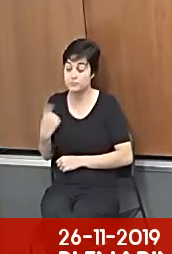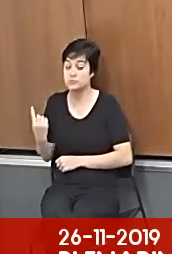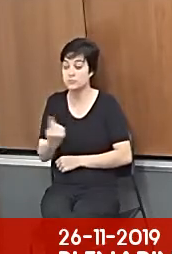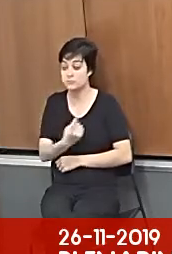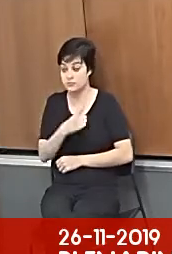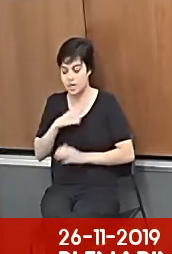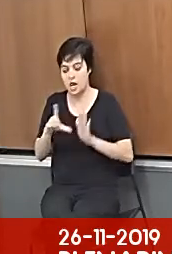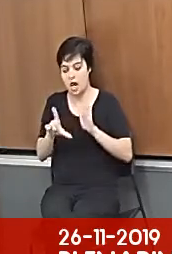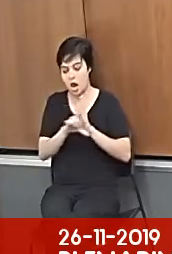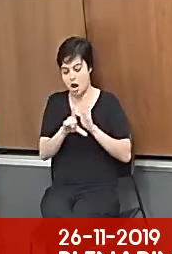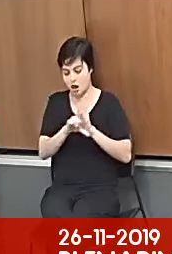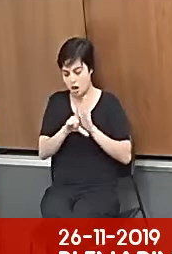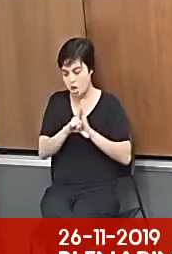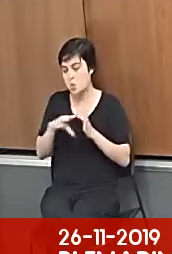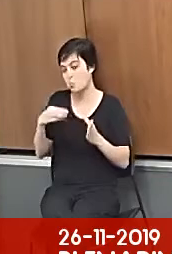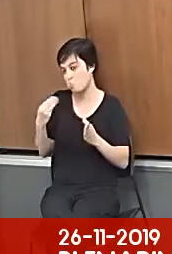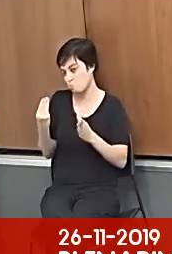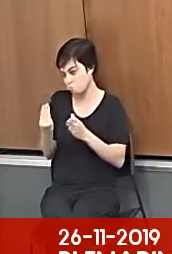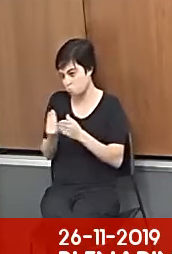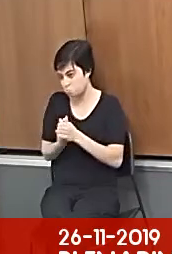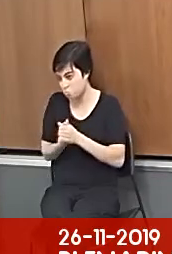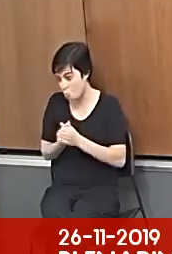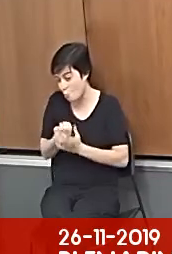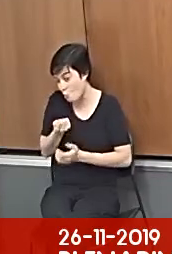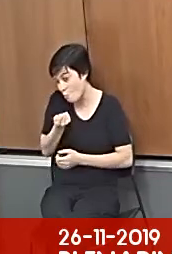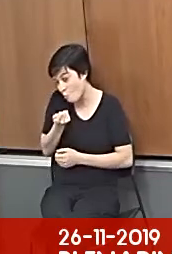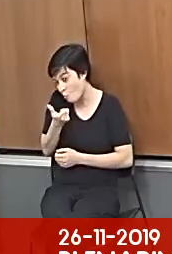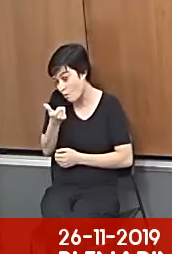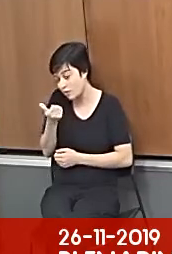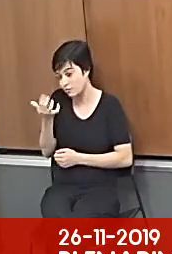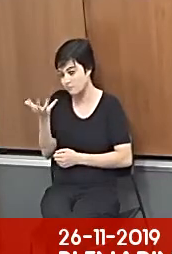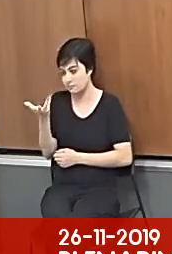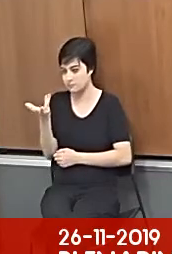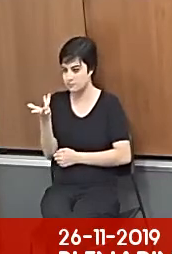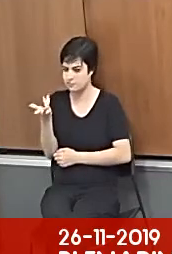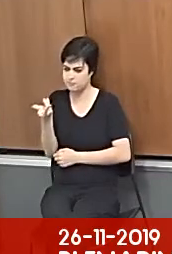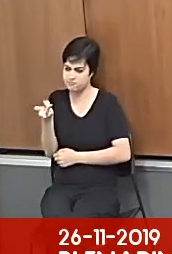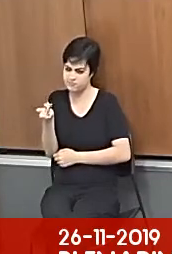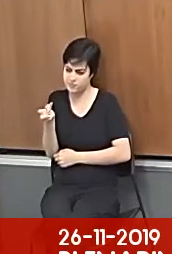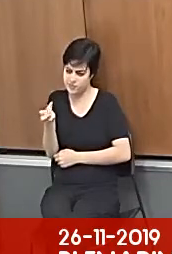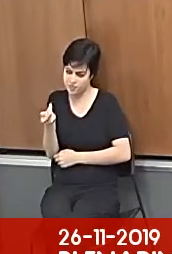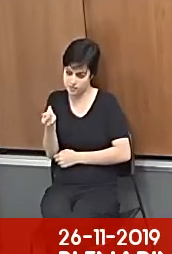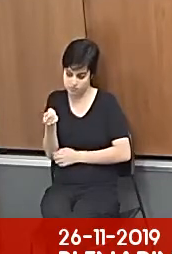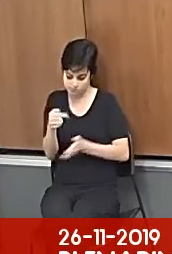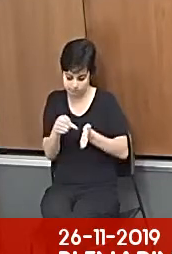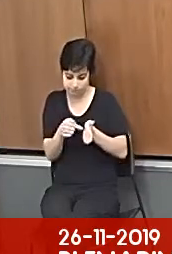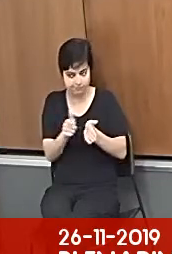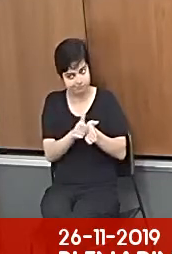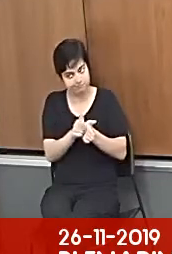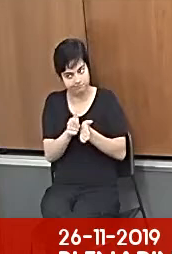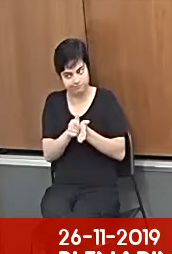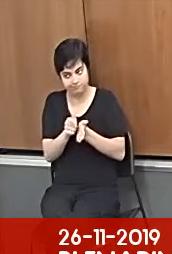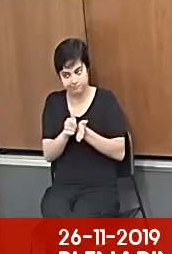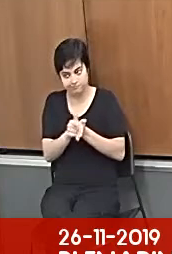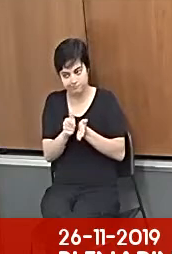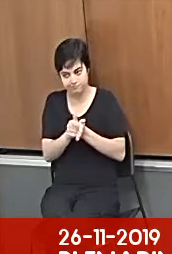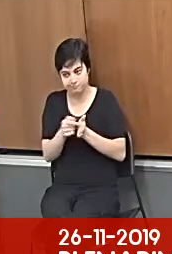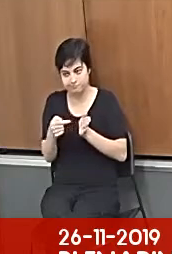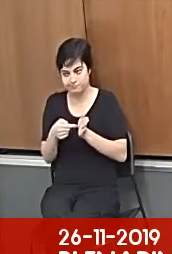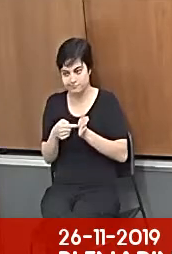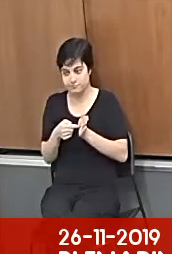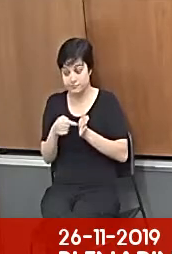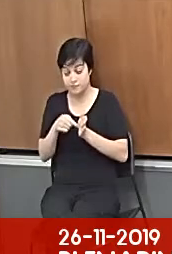de inclusão que ela é quase que perfeita no papel. É uma lei que